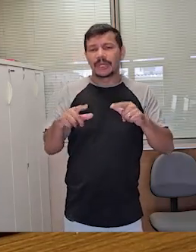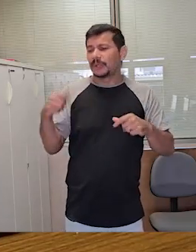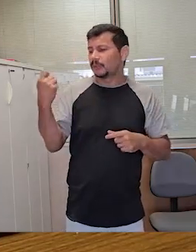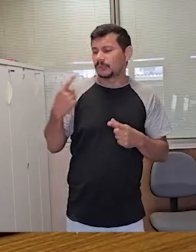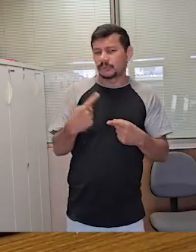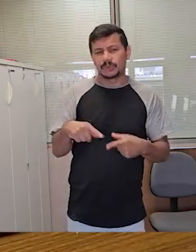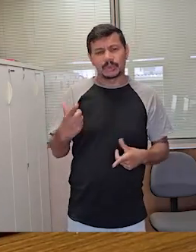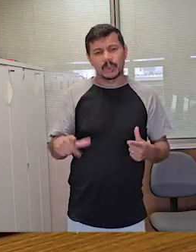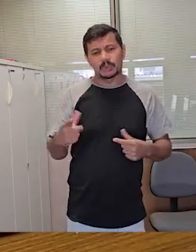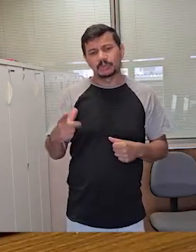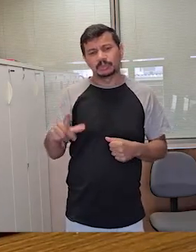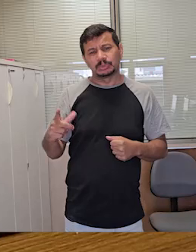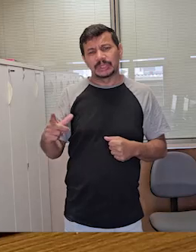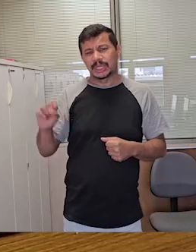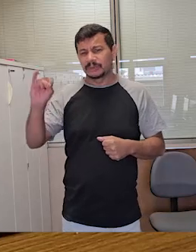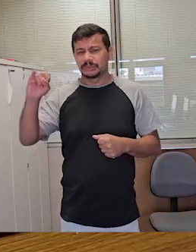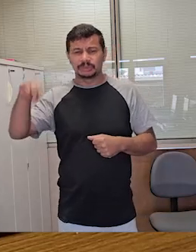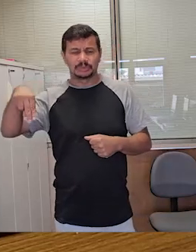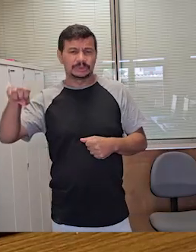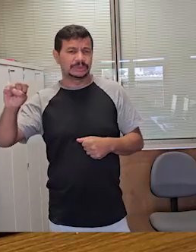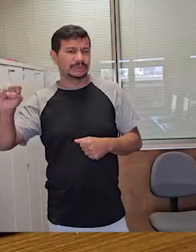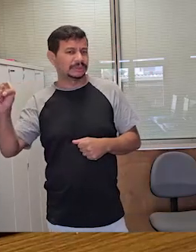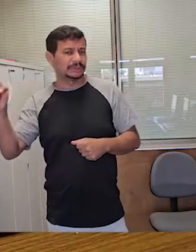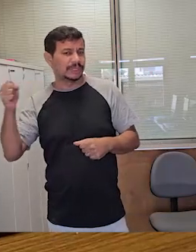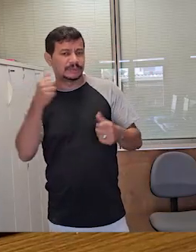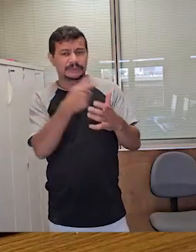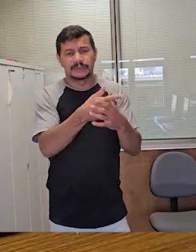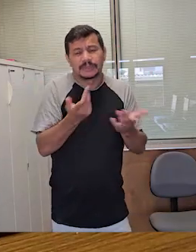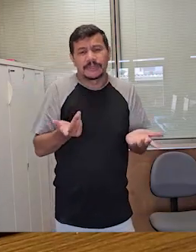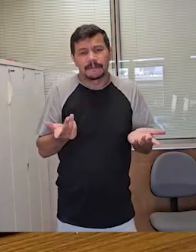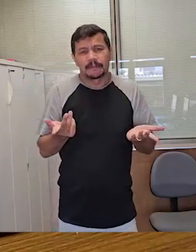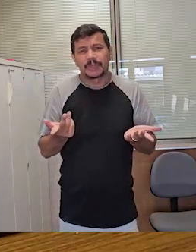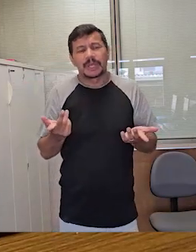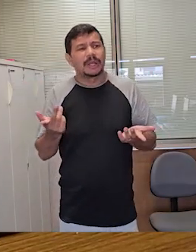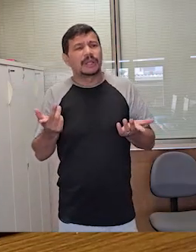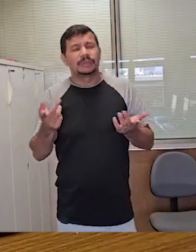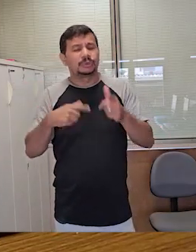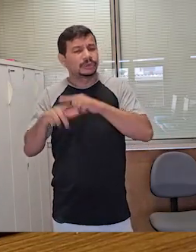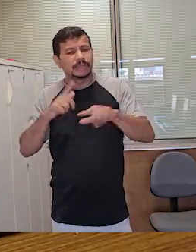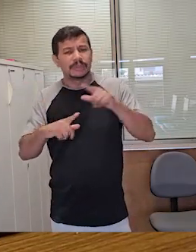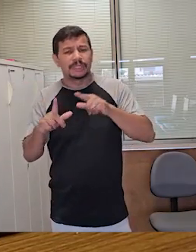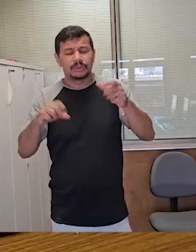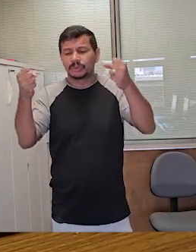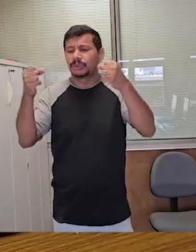cobertos pela Previdência Social. Né? Sim. Então, aqueles trabalhadores que se fala que